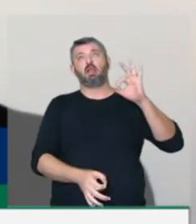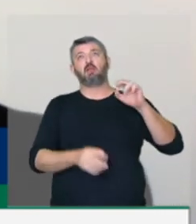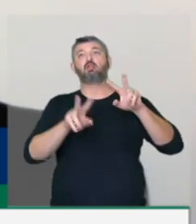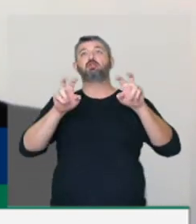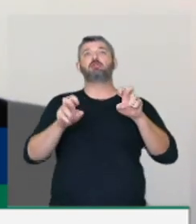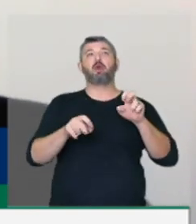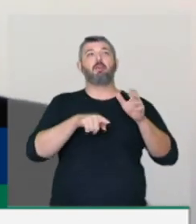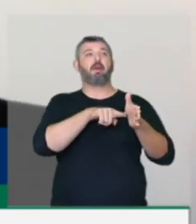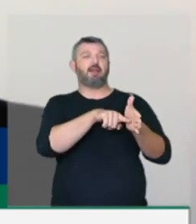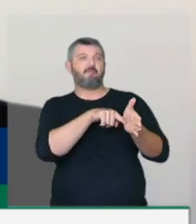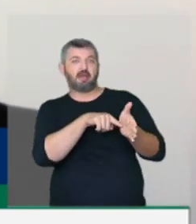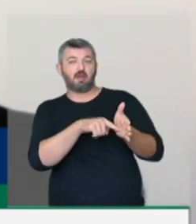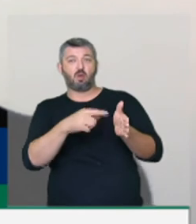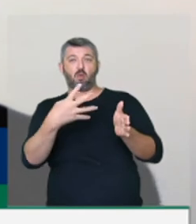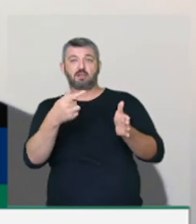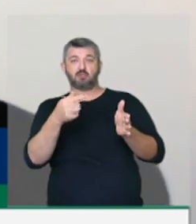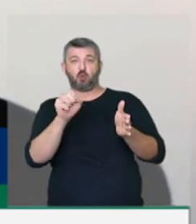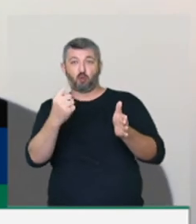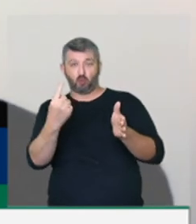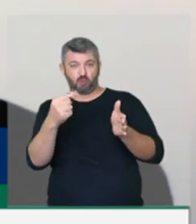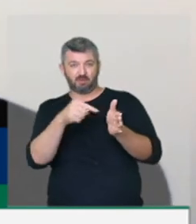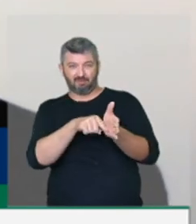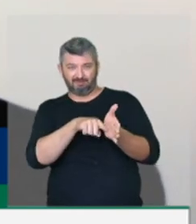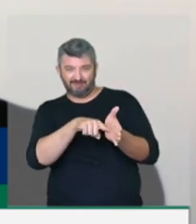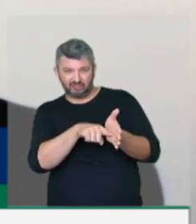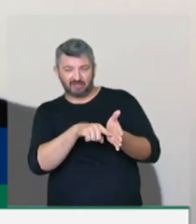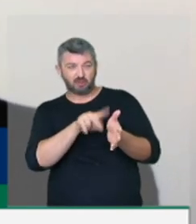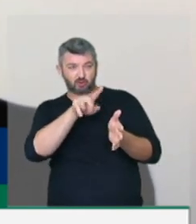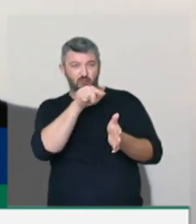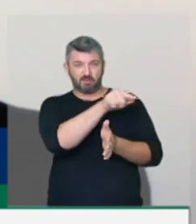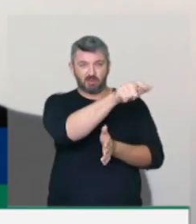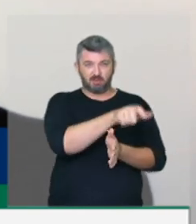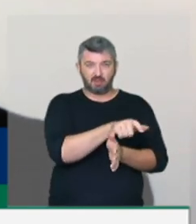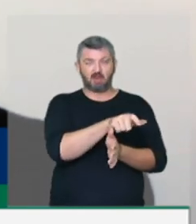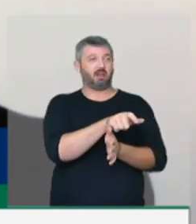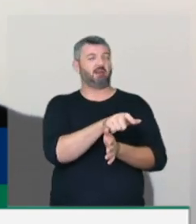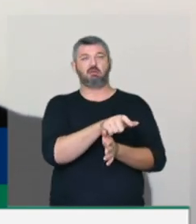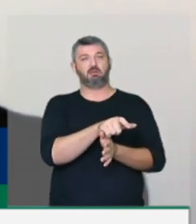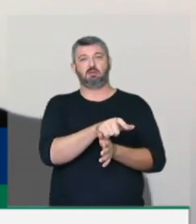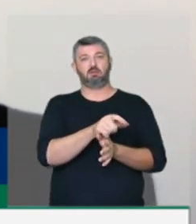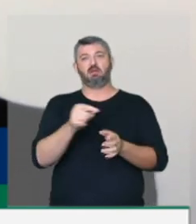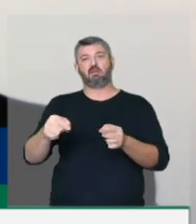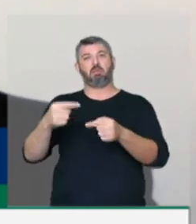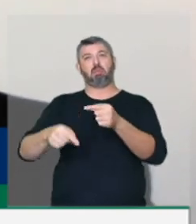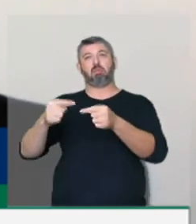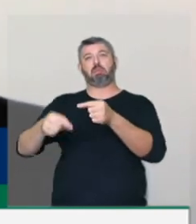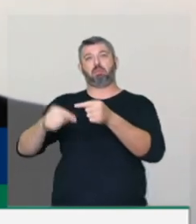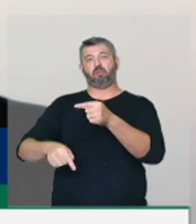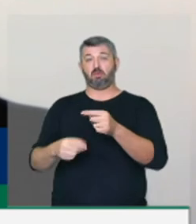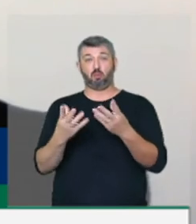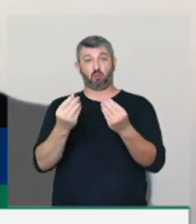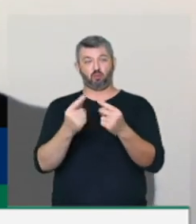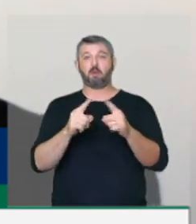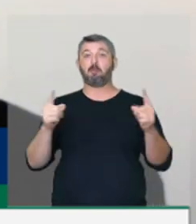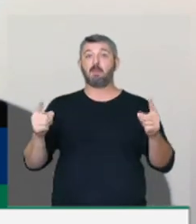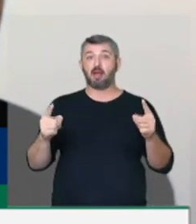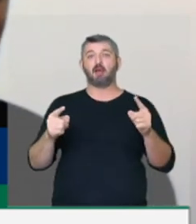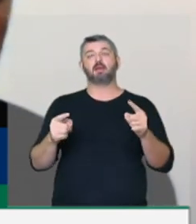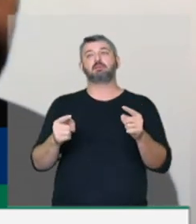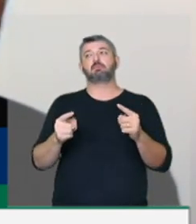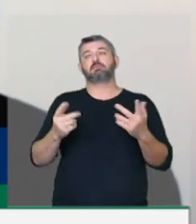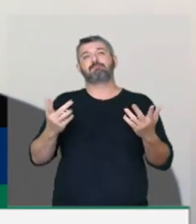ilegalidades do inquérito 4781, que, repito, maculam qualquer ato posterior. Mas nos parece conveniente que se apontem, ao